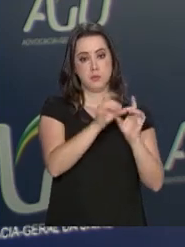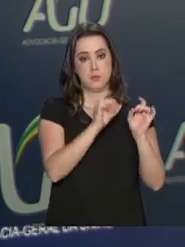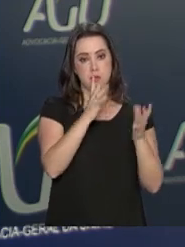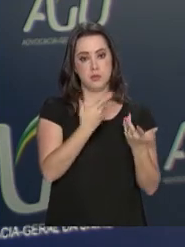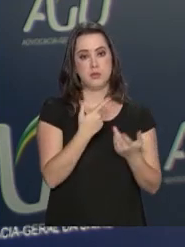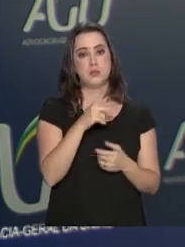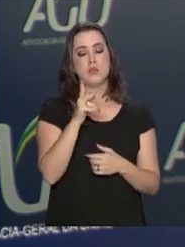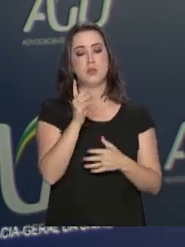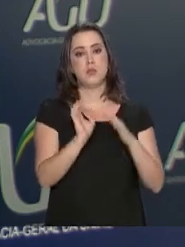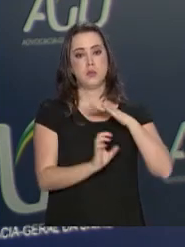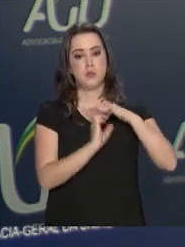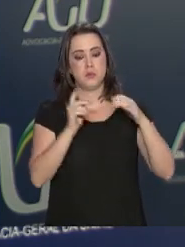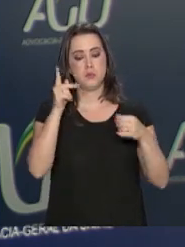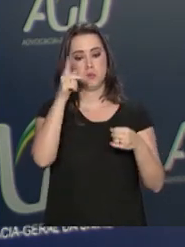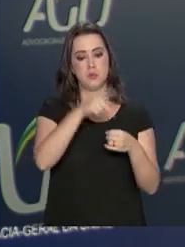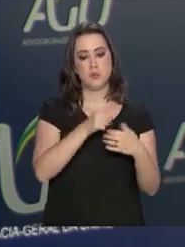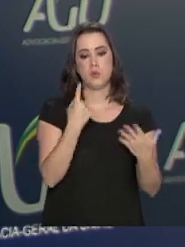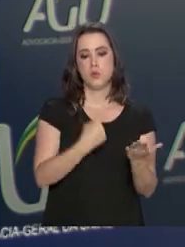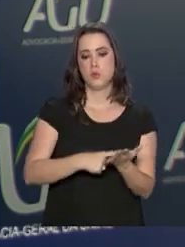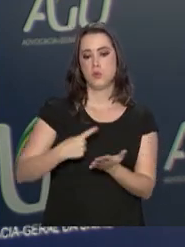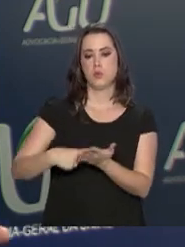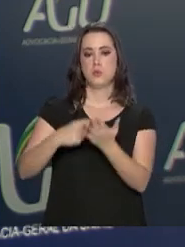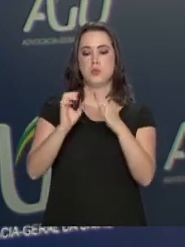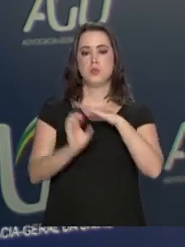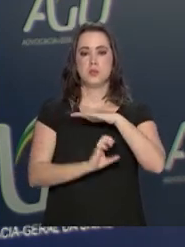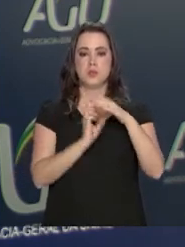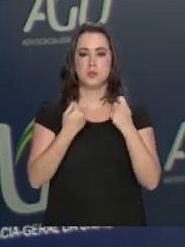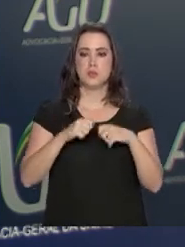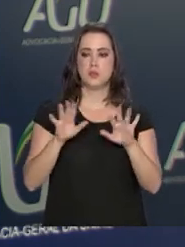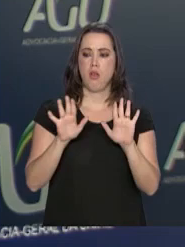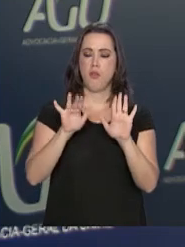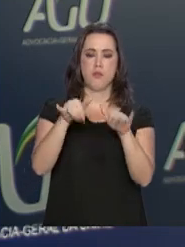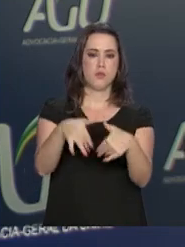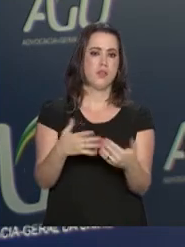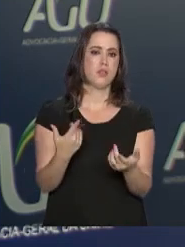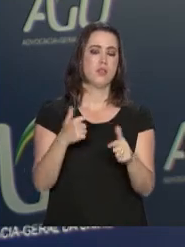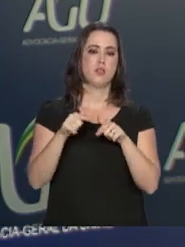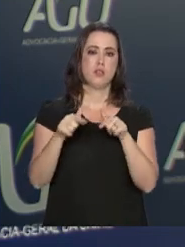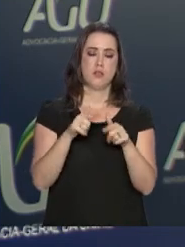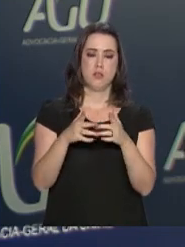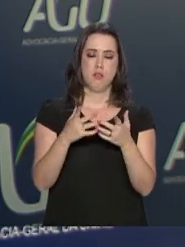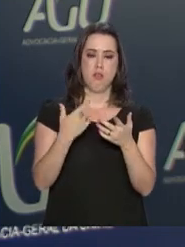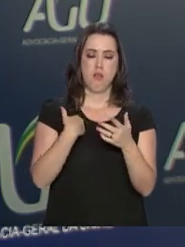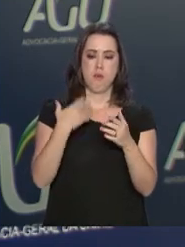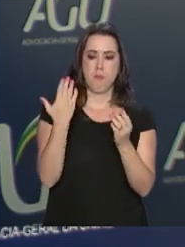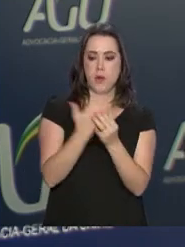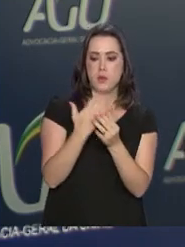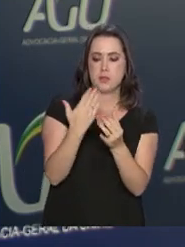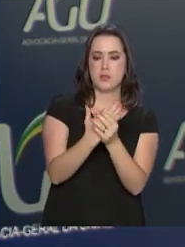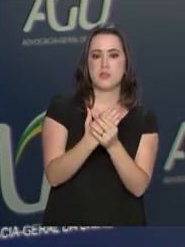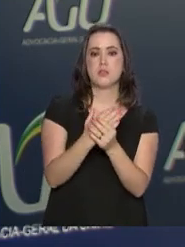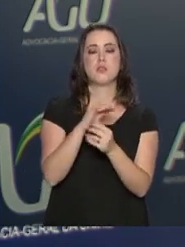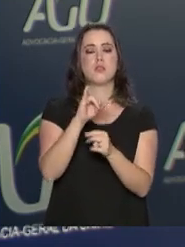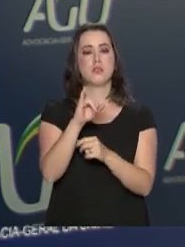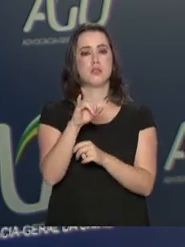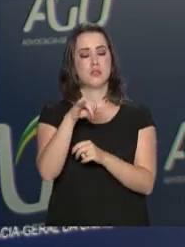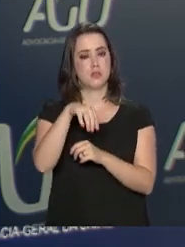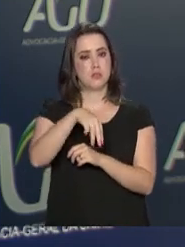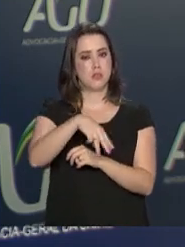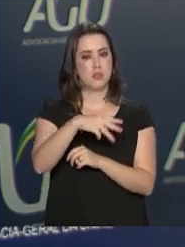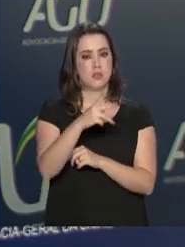a Petrobras. Com o acordo, a empresa terá extintas ações de improbidade administrativa e